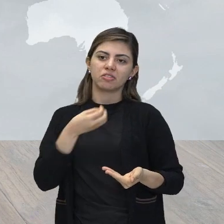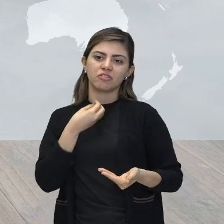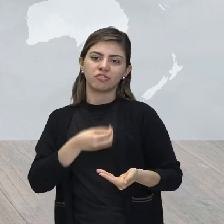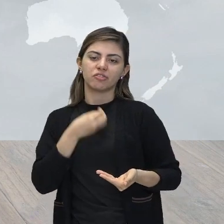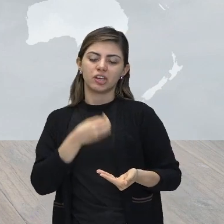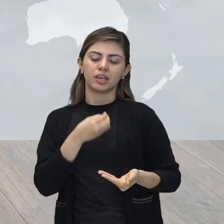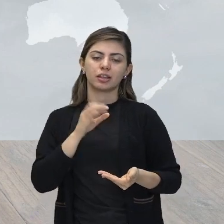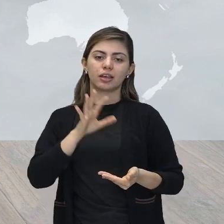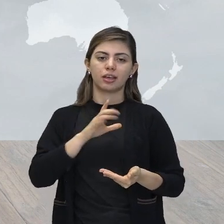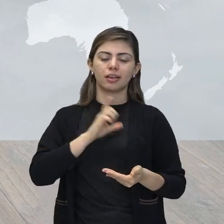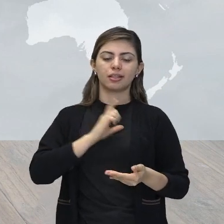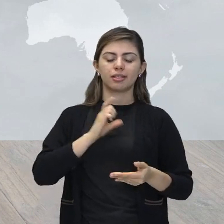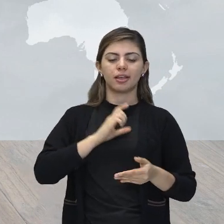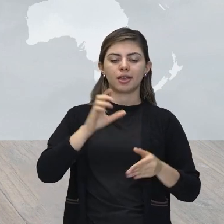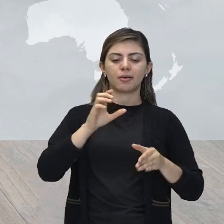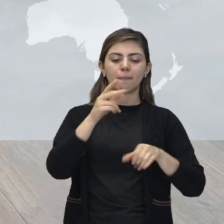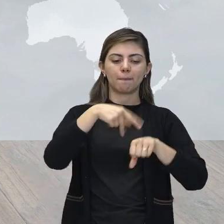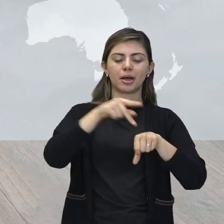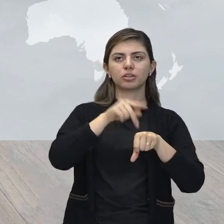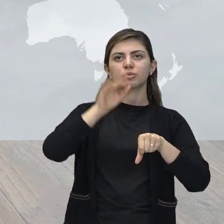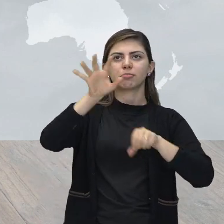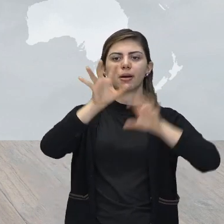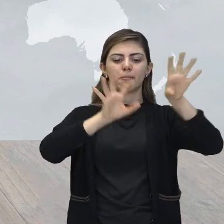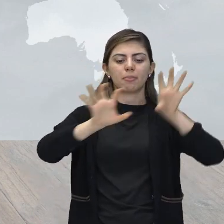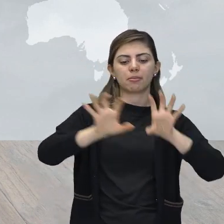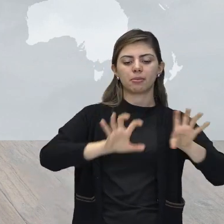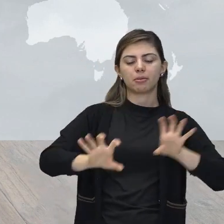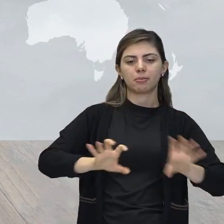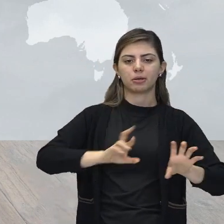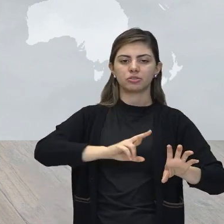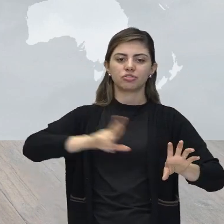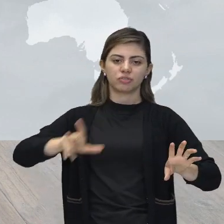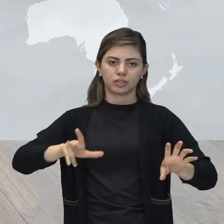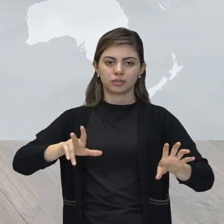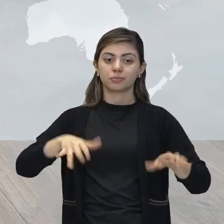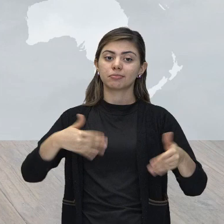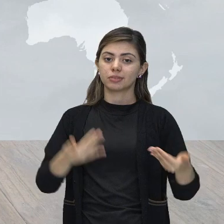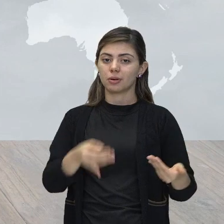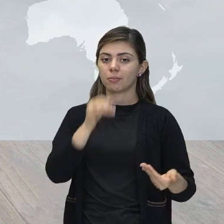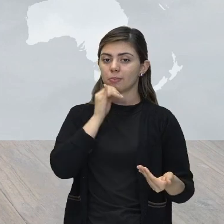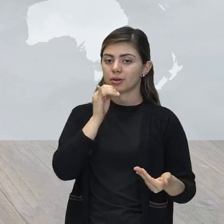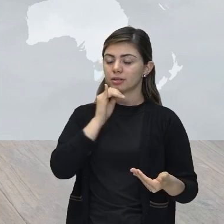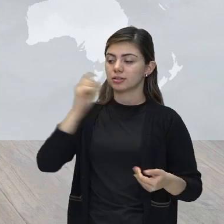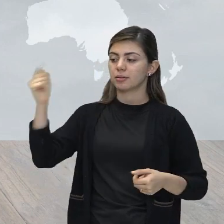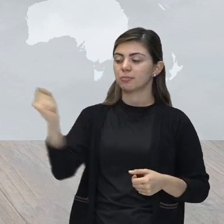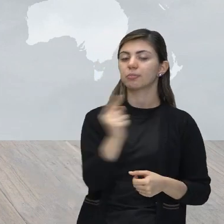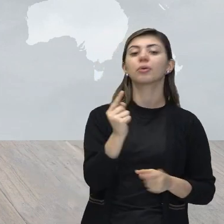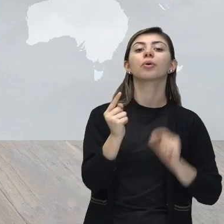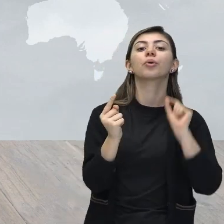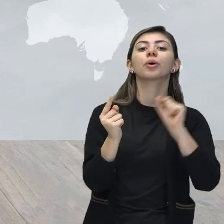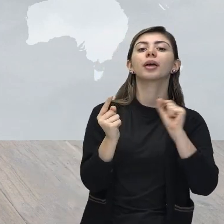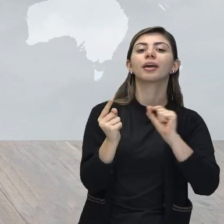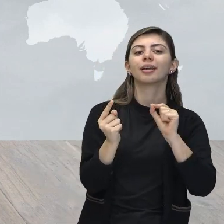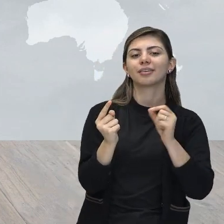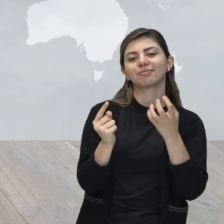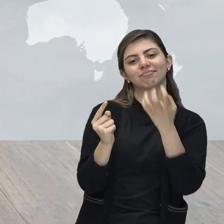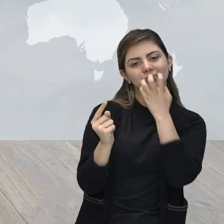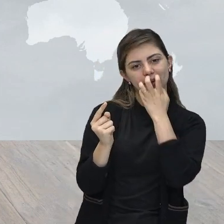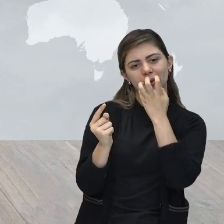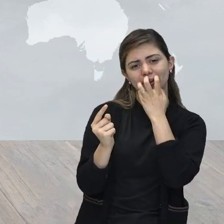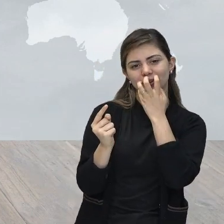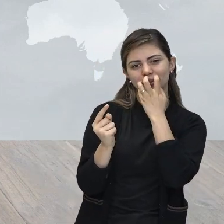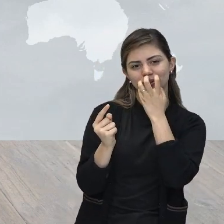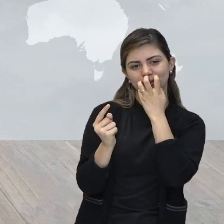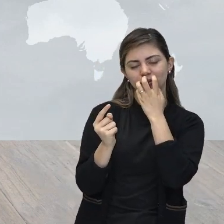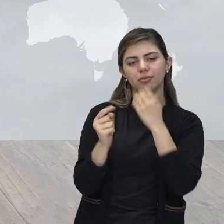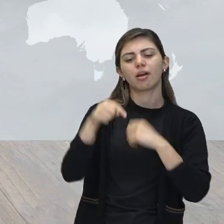em diferentes países? Vejam aí que nós temos a imagem de um cachorro. Como nós